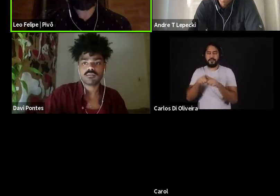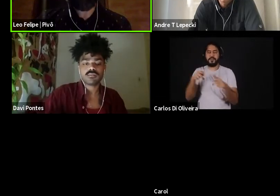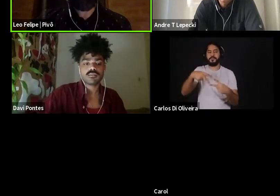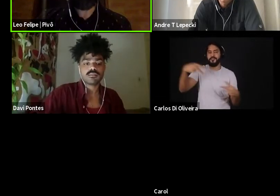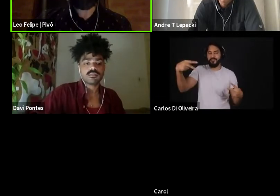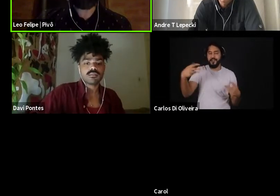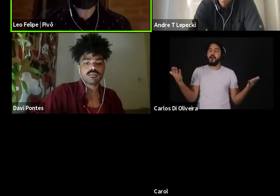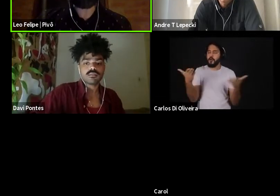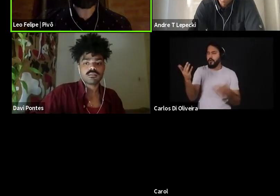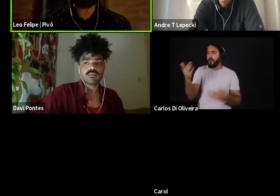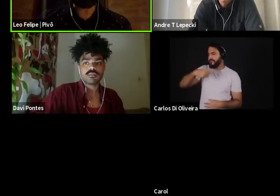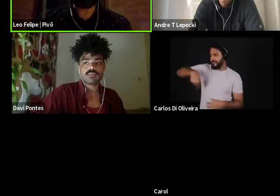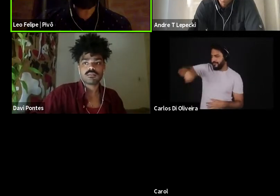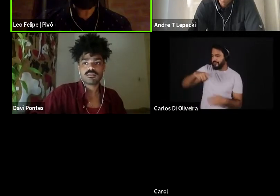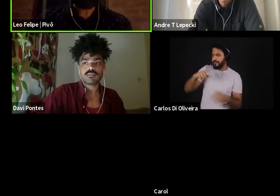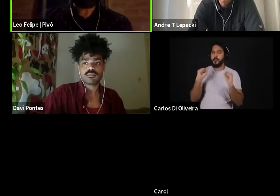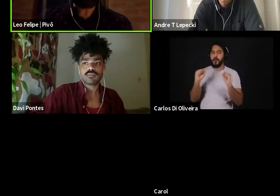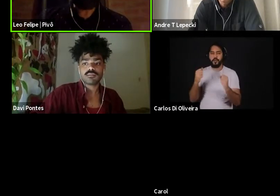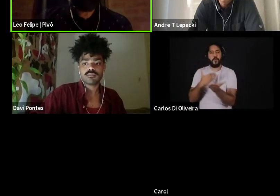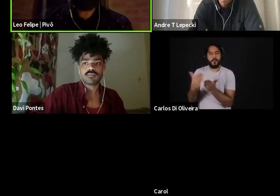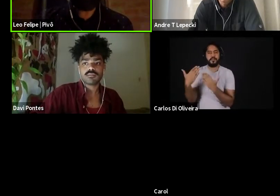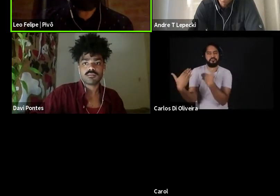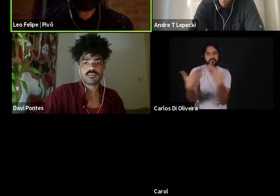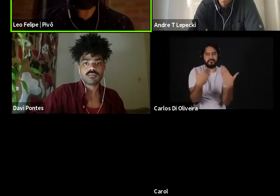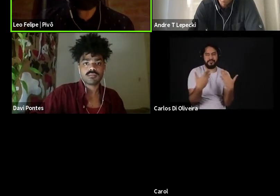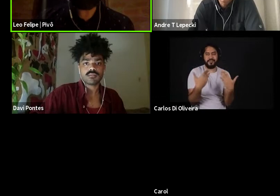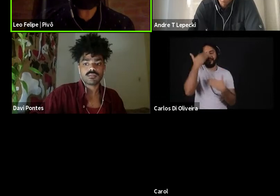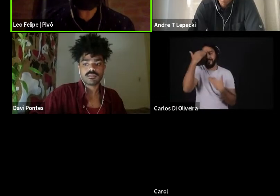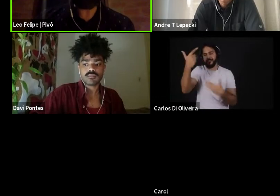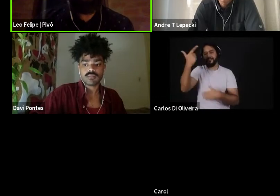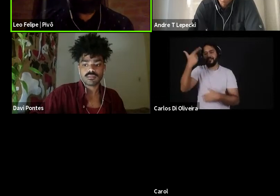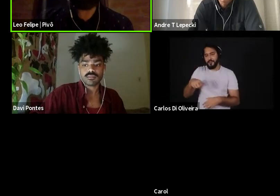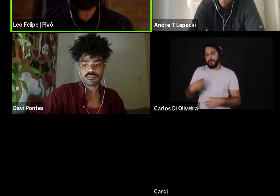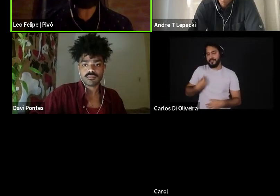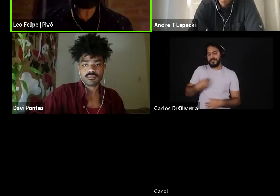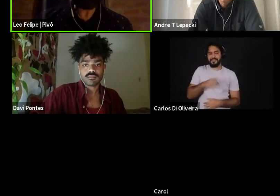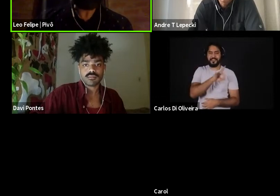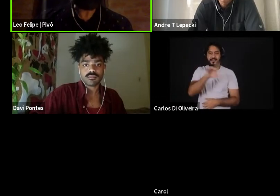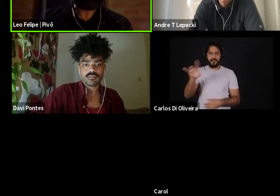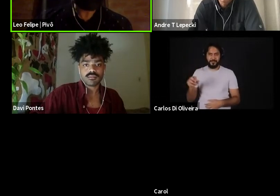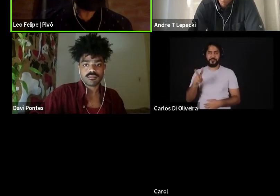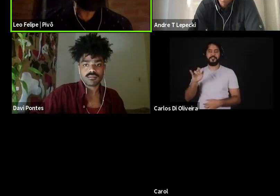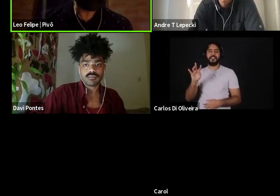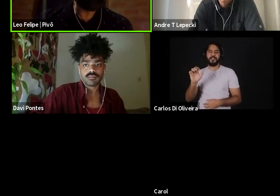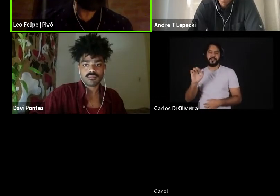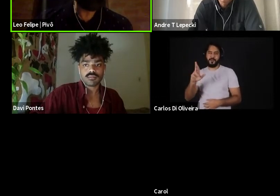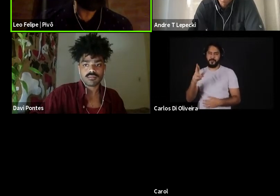uma vez a presença de todo mundo. Vitor, por favor, muito obrigado.